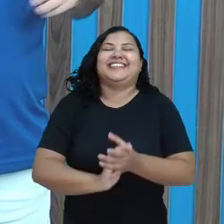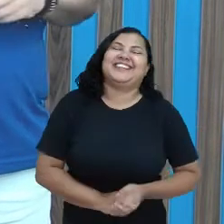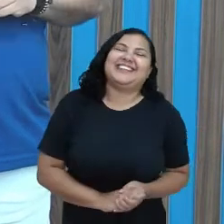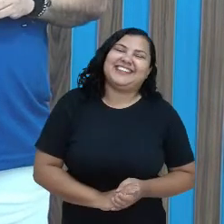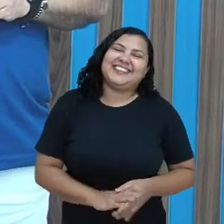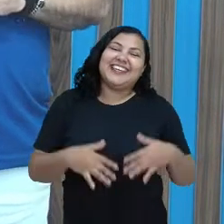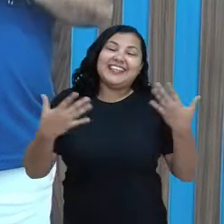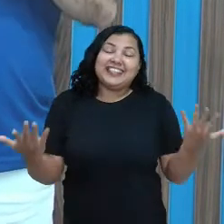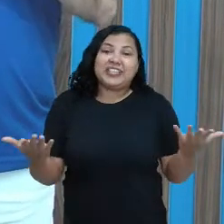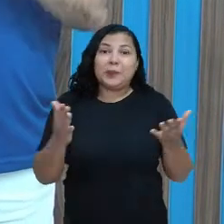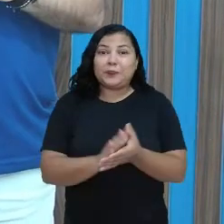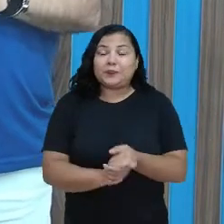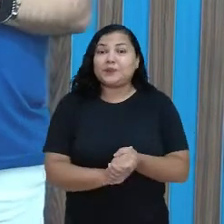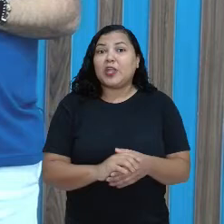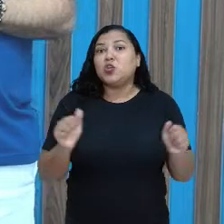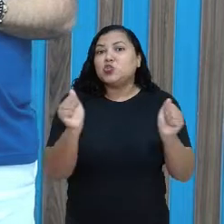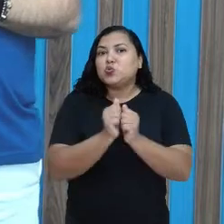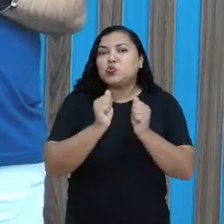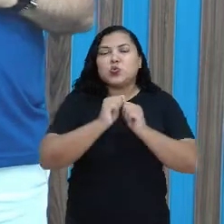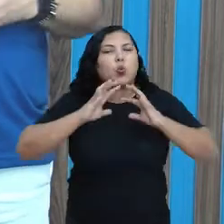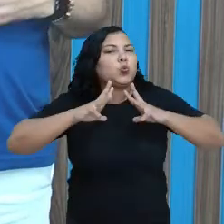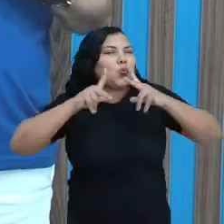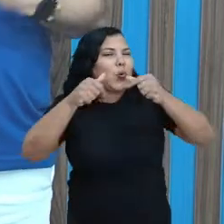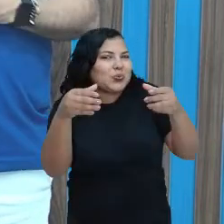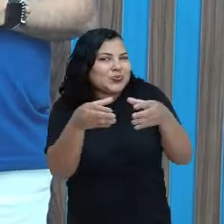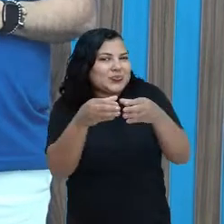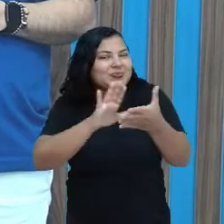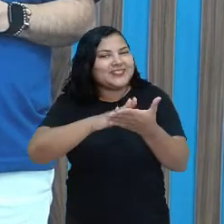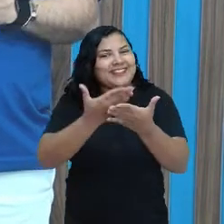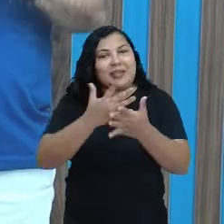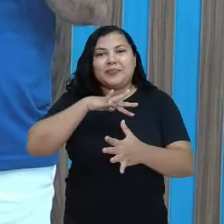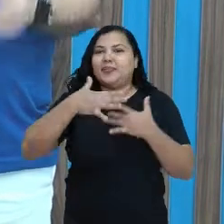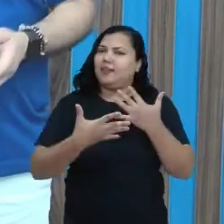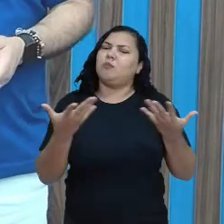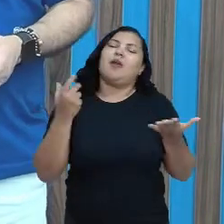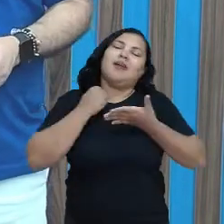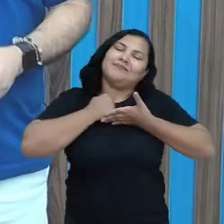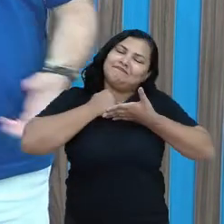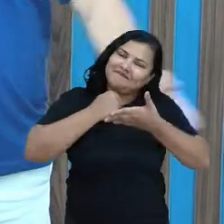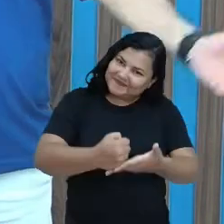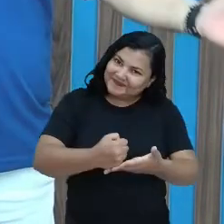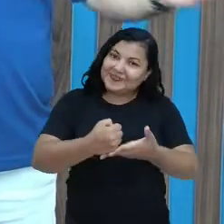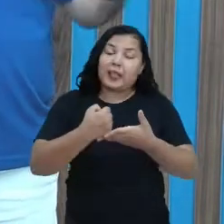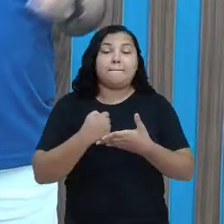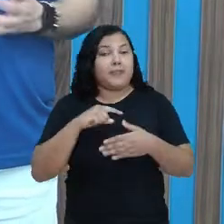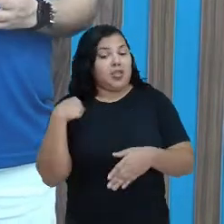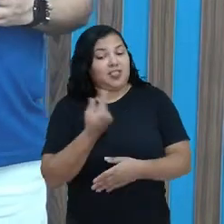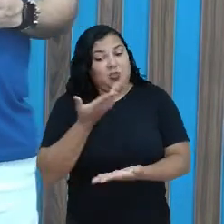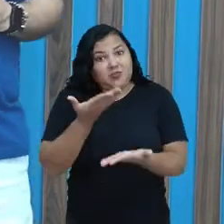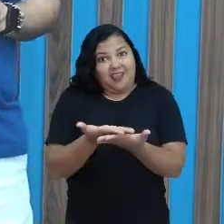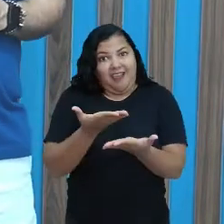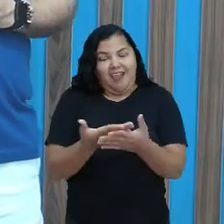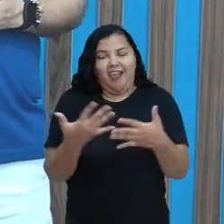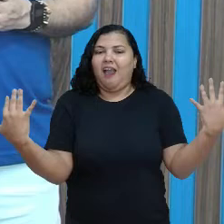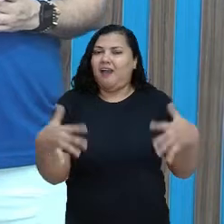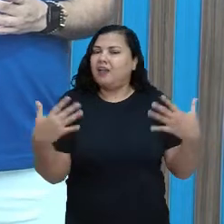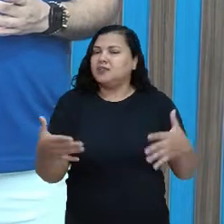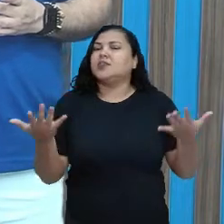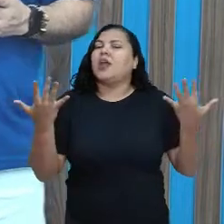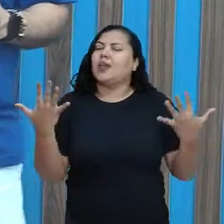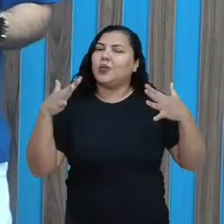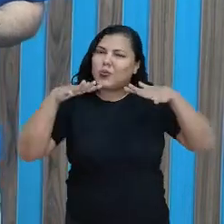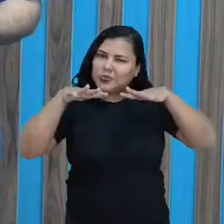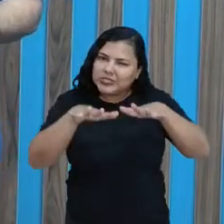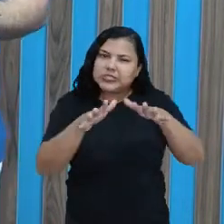nome. Jéssica, junto com toda a equipe, né, de intérprete de Libras, nos ajudam aqui para que nossas aulas elas se tornem,